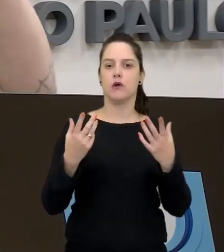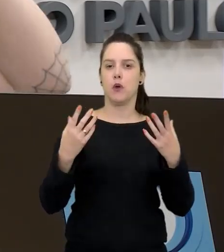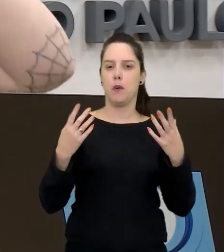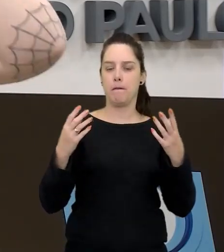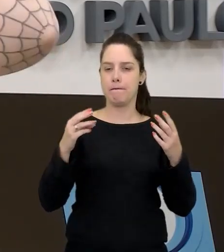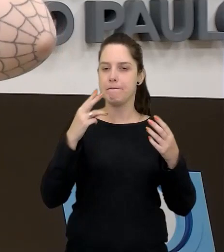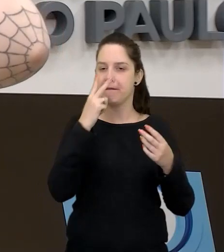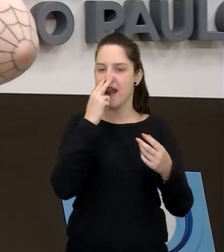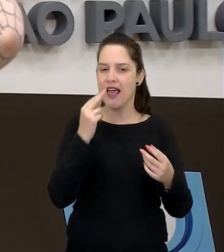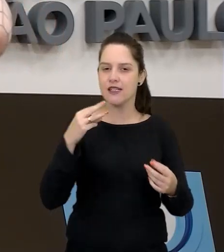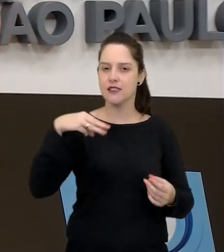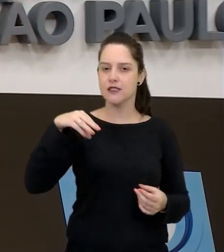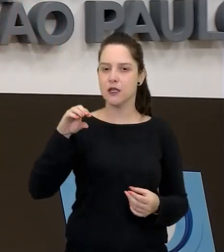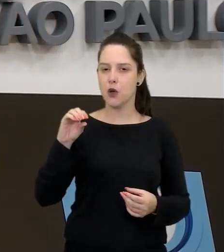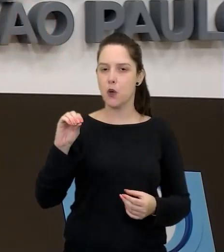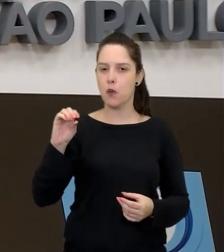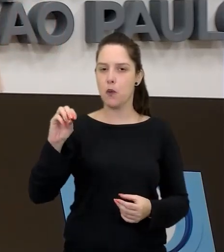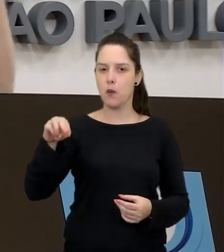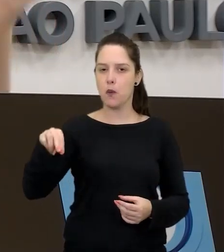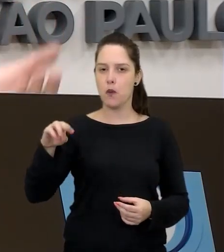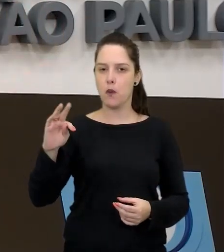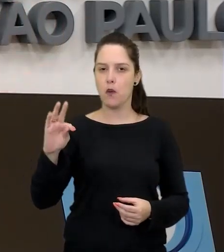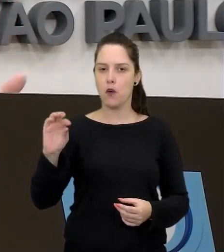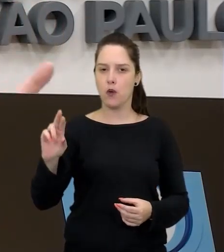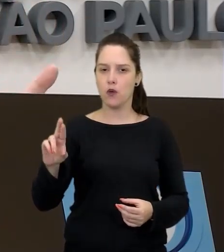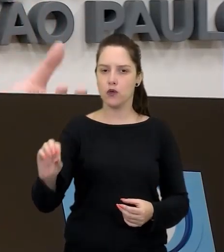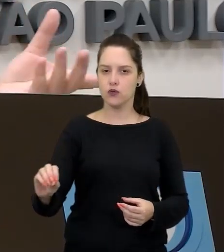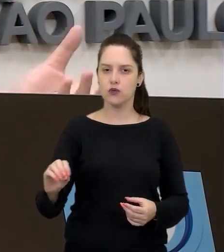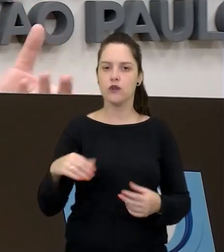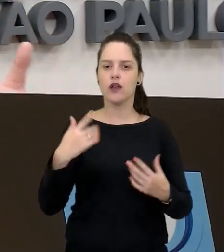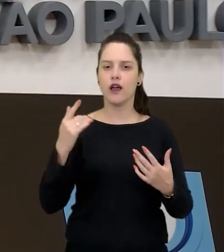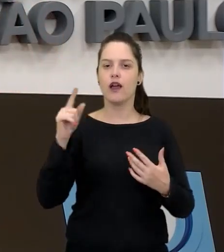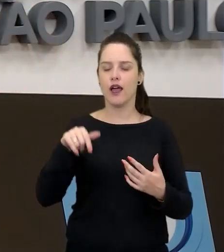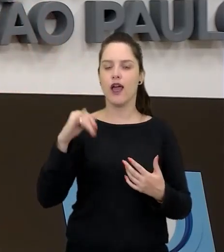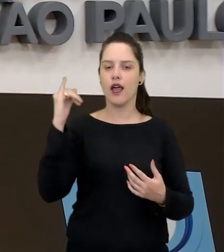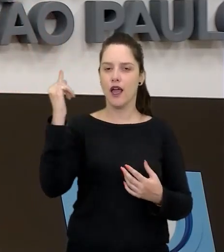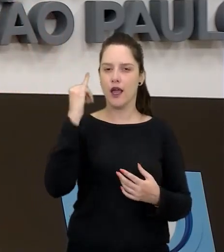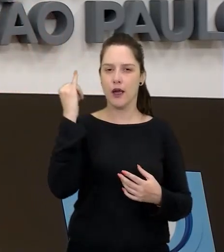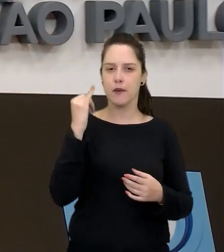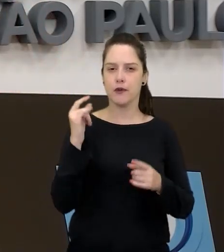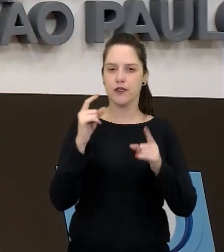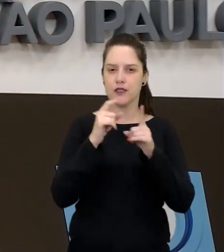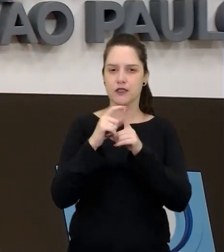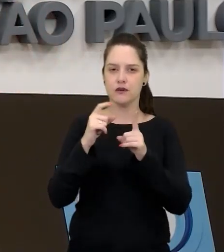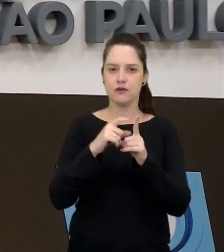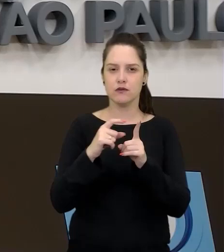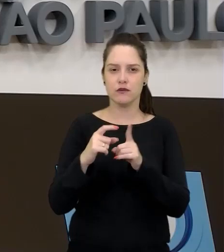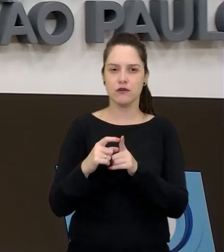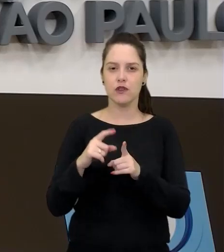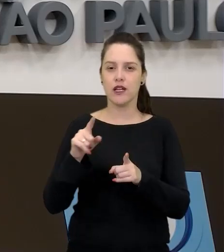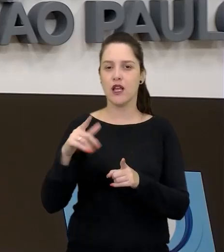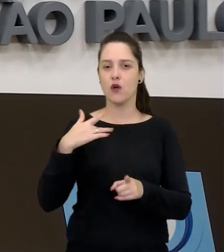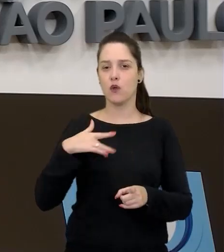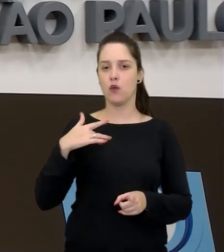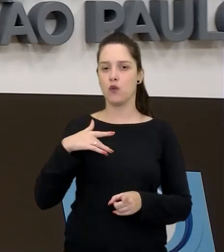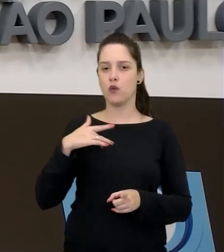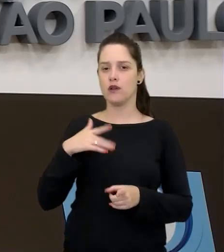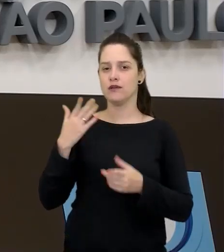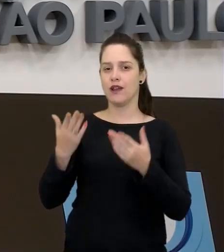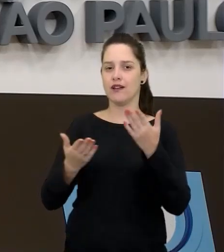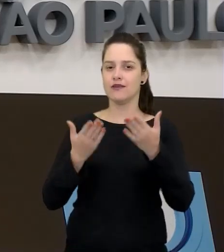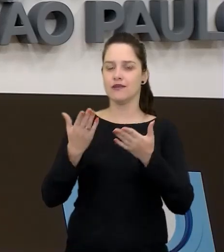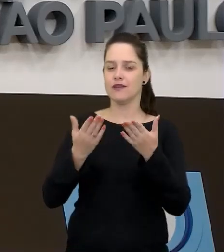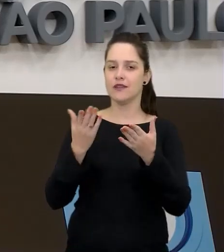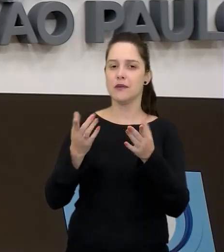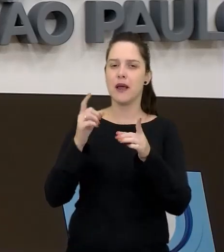qualquer coisa assim. Mas é importante a gente saber que nem sempre o uso dessa palavra foi assim. E aí, no Cortázar, ele faz o uso original